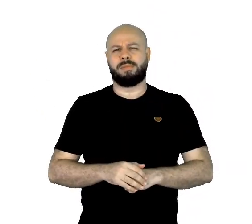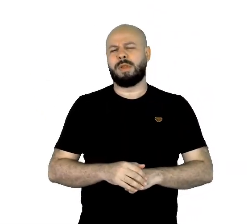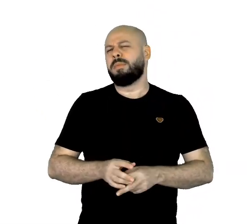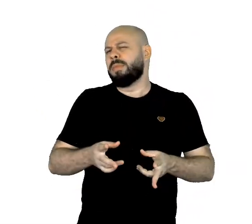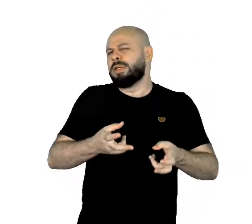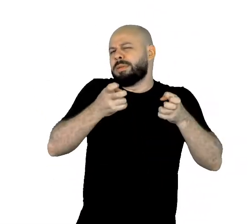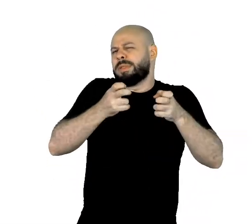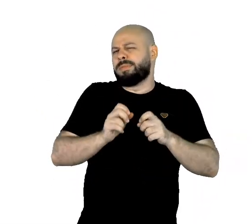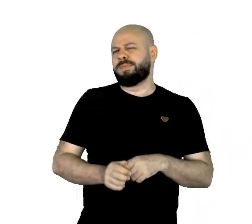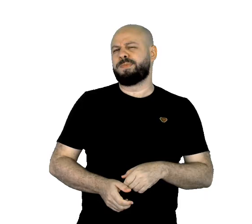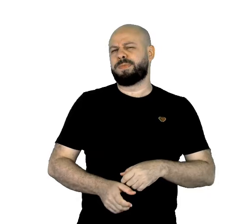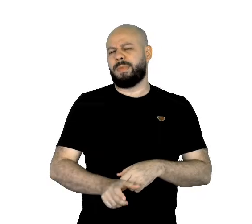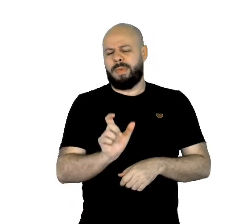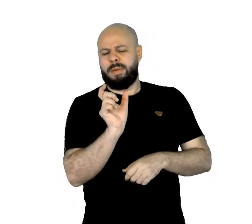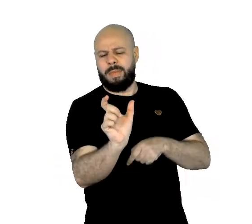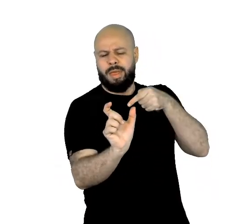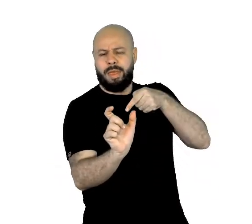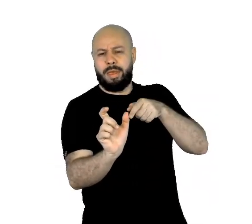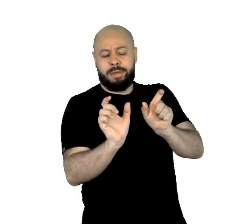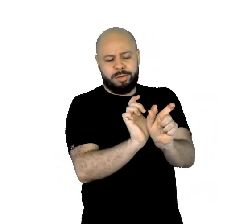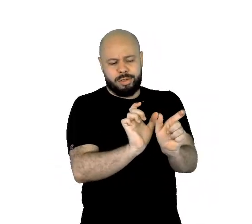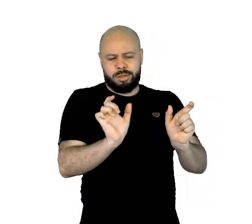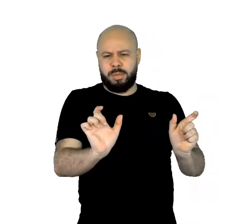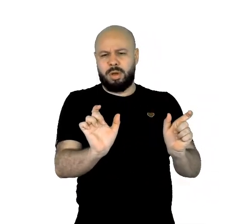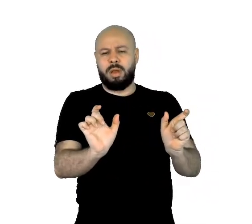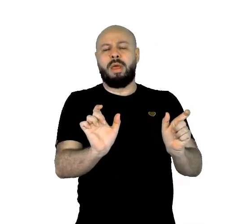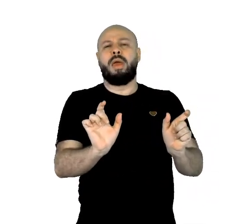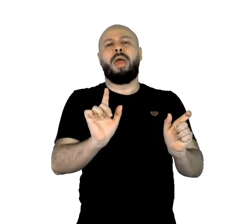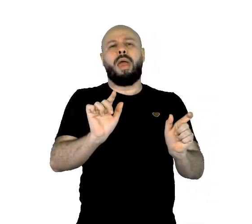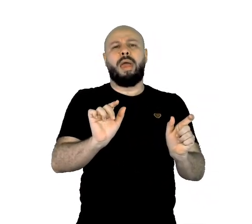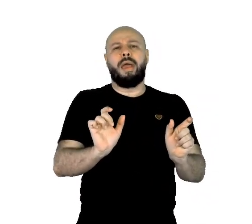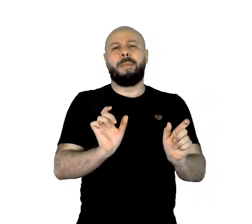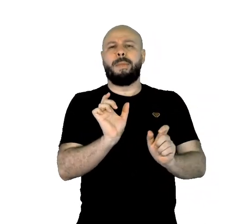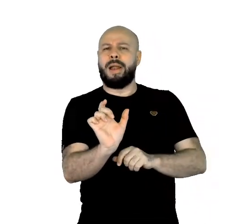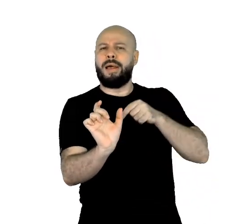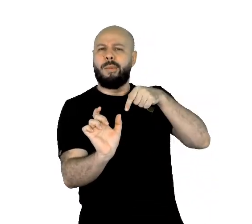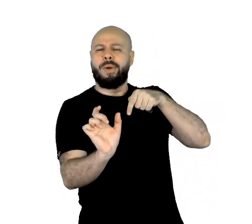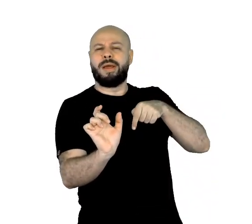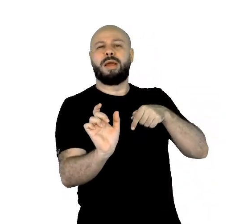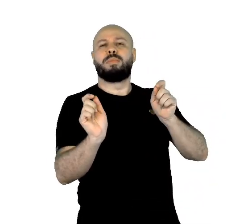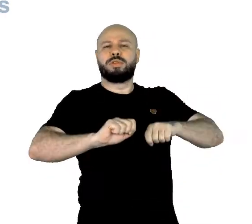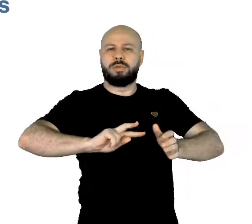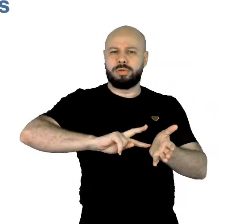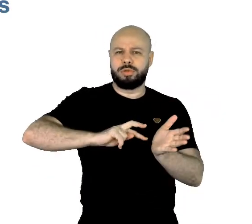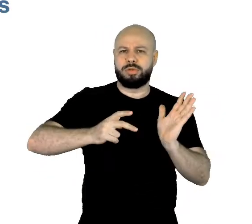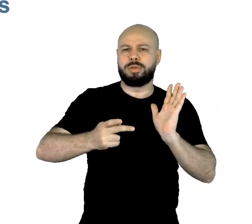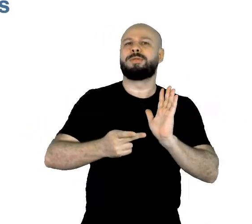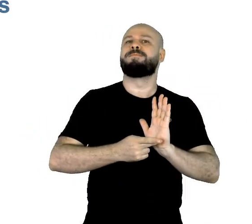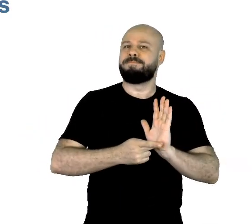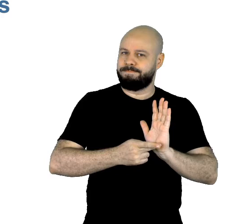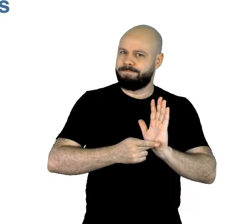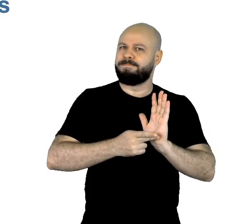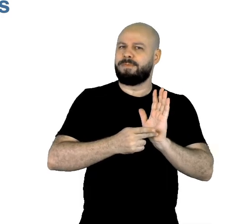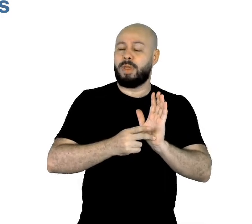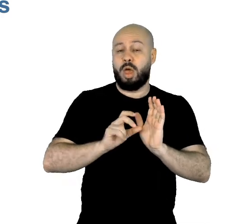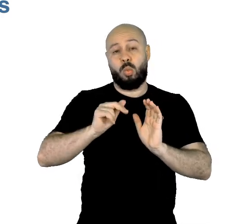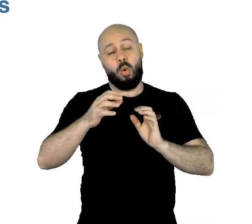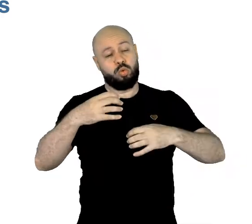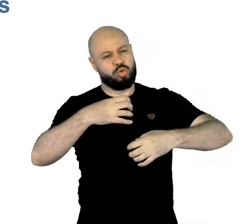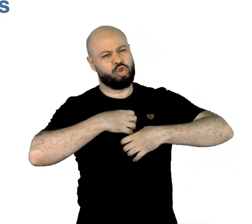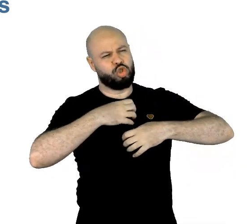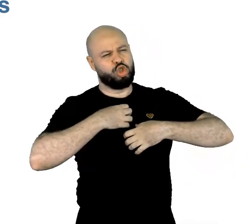São palavras sinônimas ou aquelas que possuem significados ou